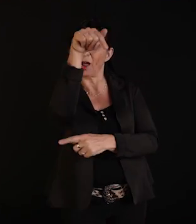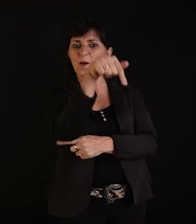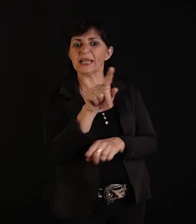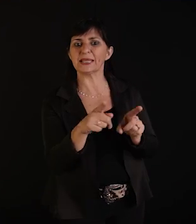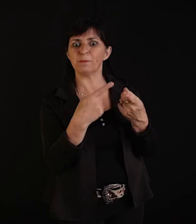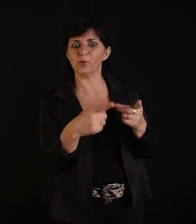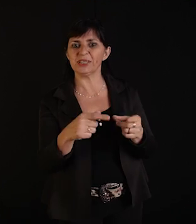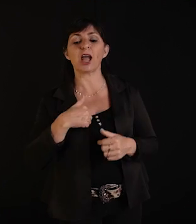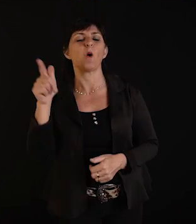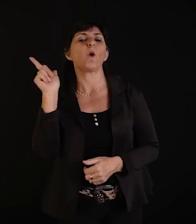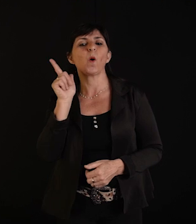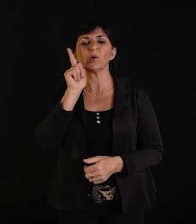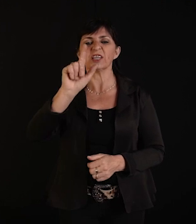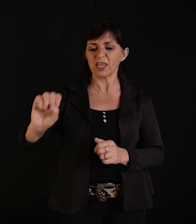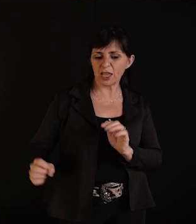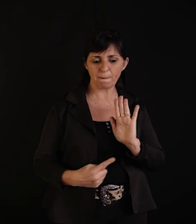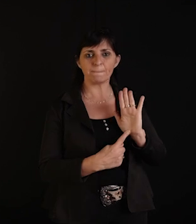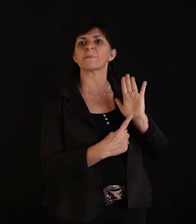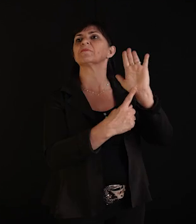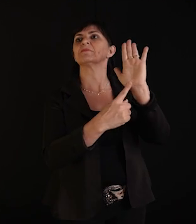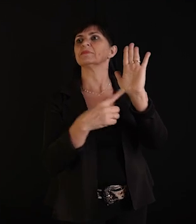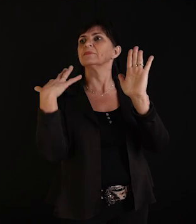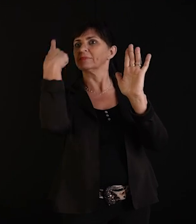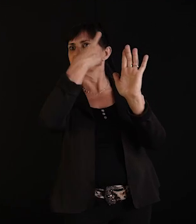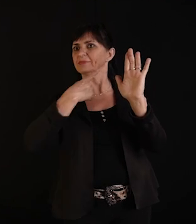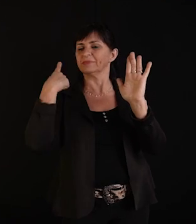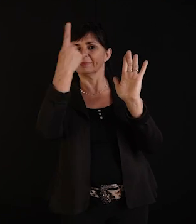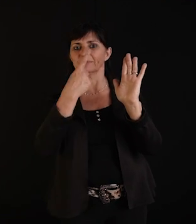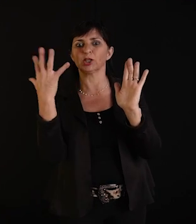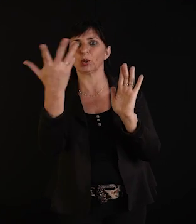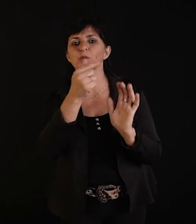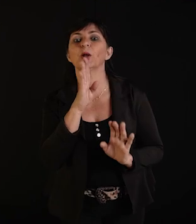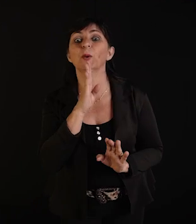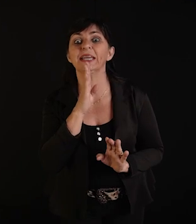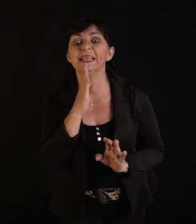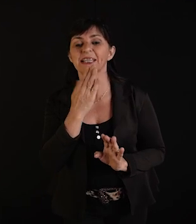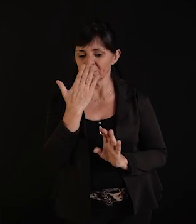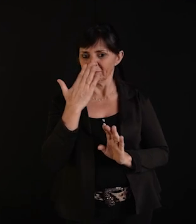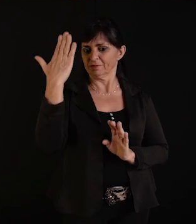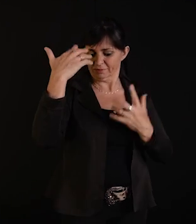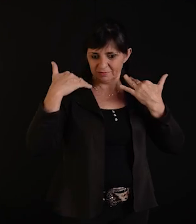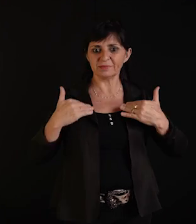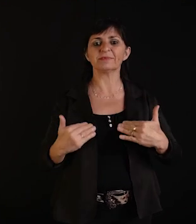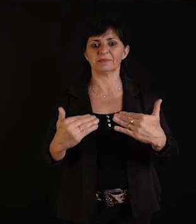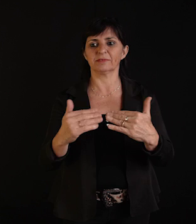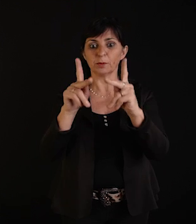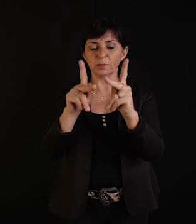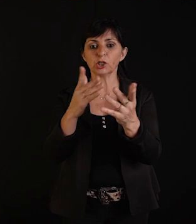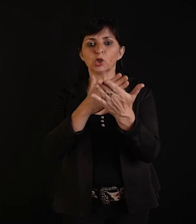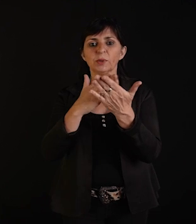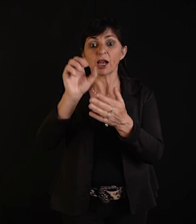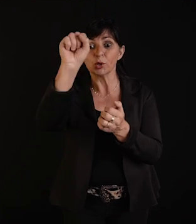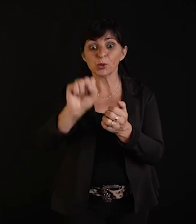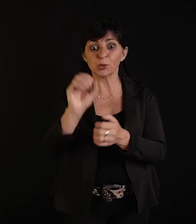eu consegui aparecer um pouco, né, no meio de tantos cantores dos Monarcas e aparecer um pouco mais também no sul do